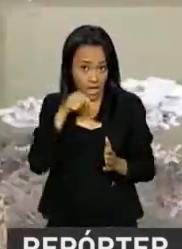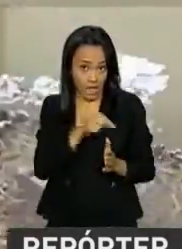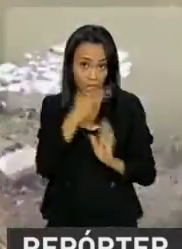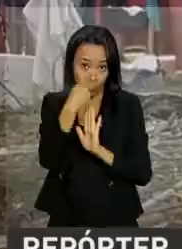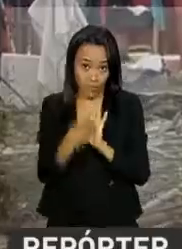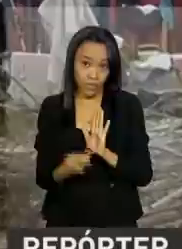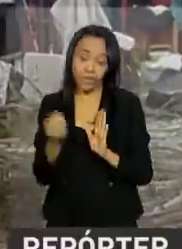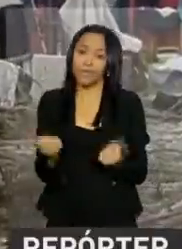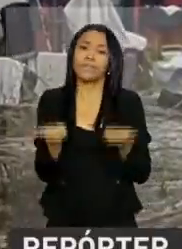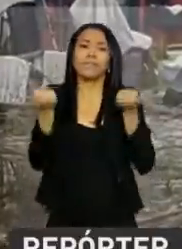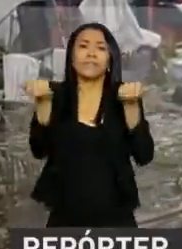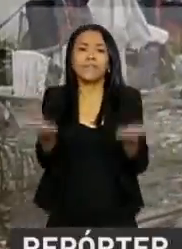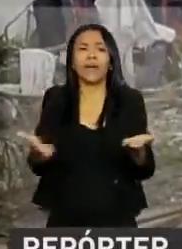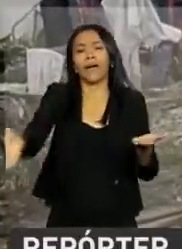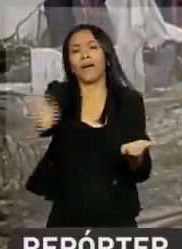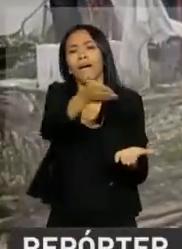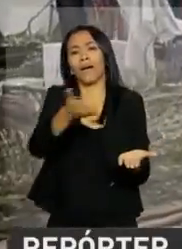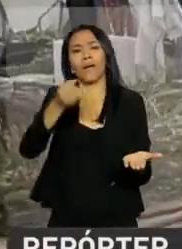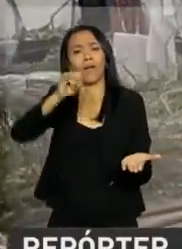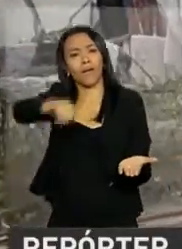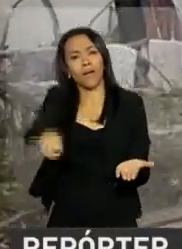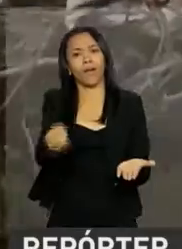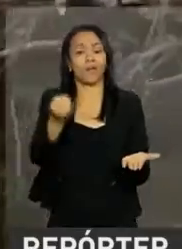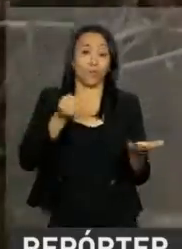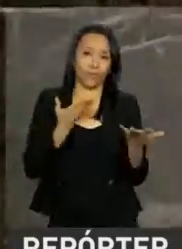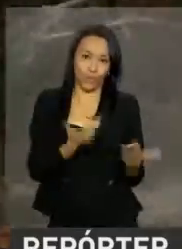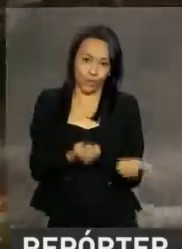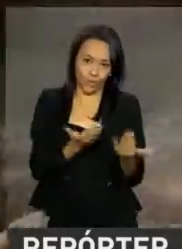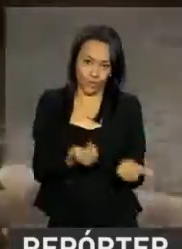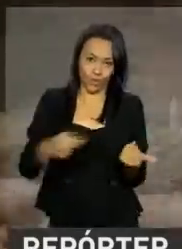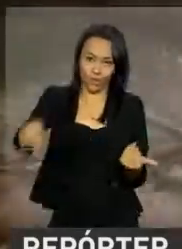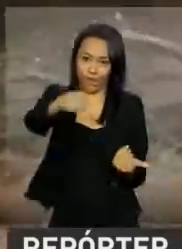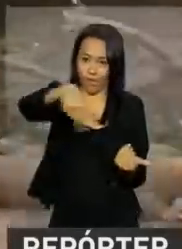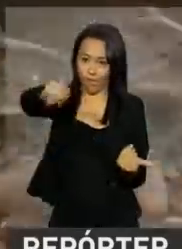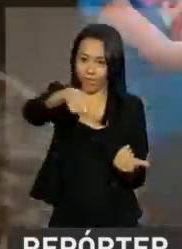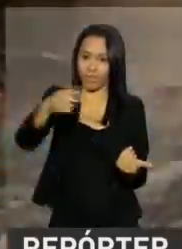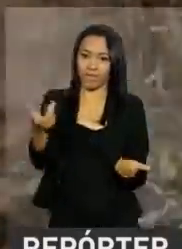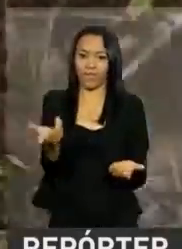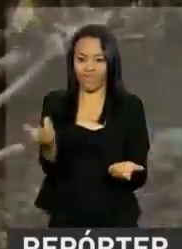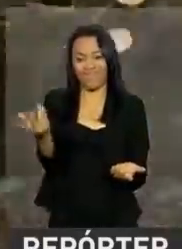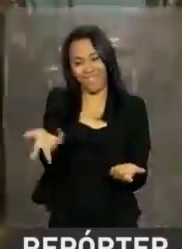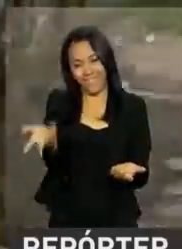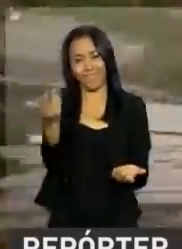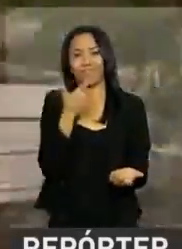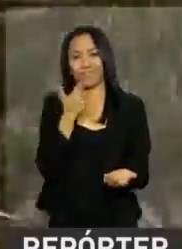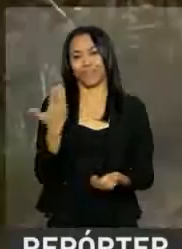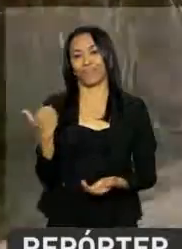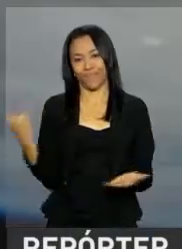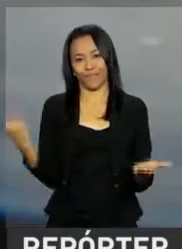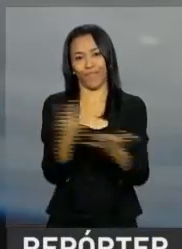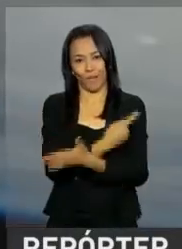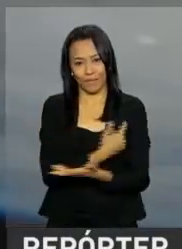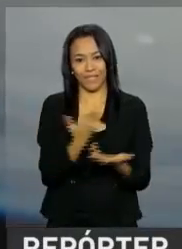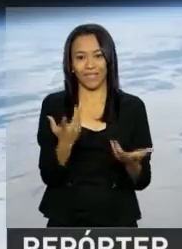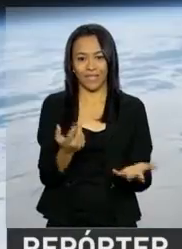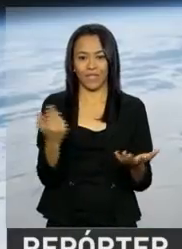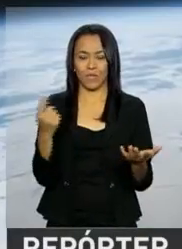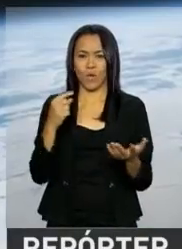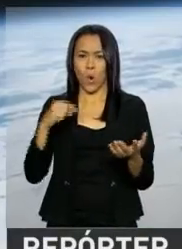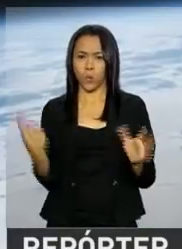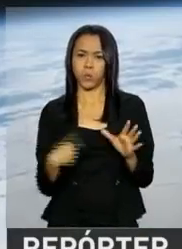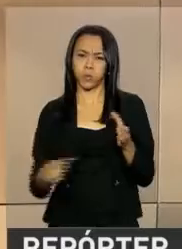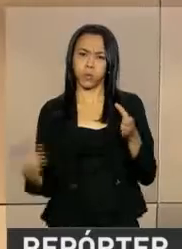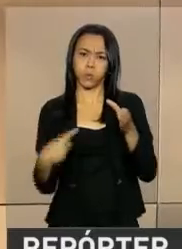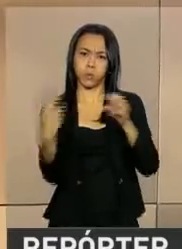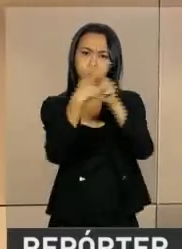oportunidades para muitos jovens em um momento de recuperação do país que recentemente sofreu com a passagem de um